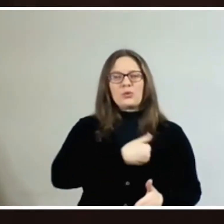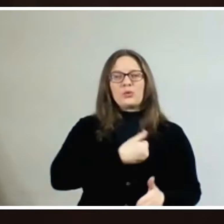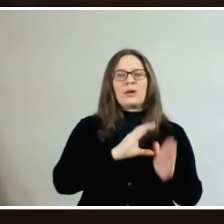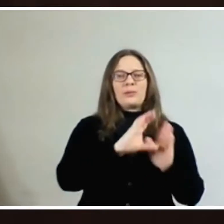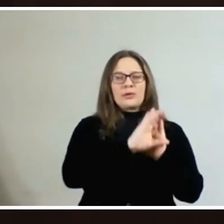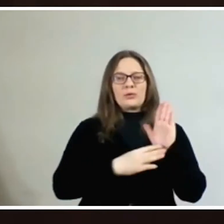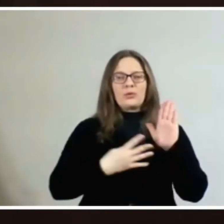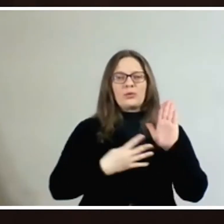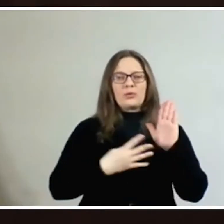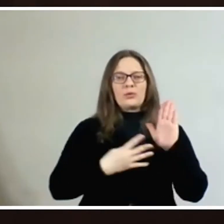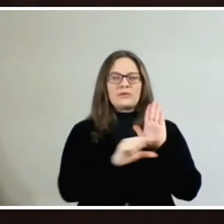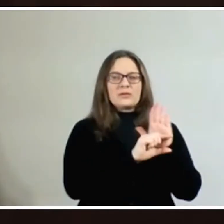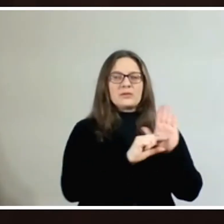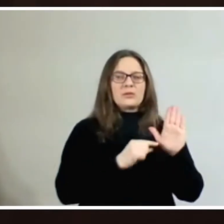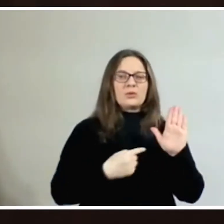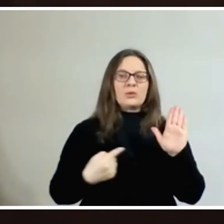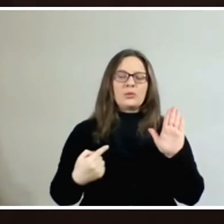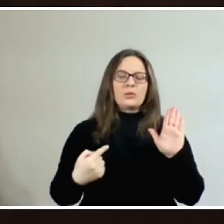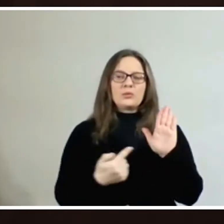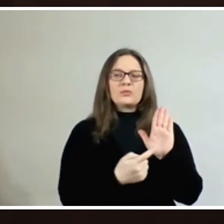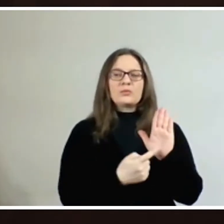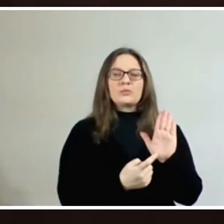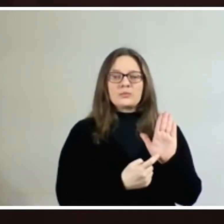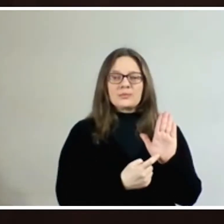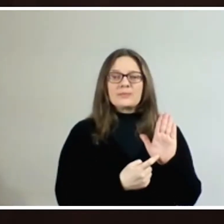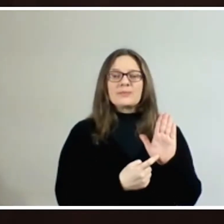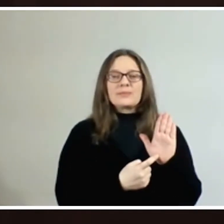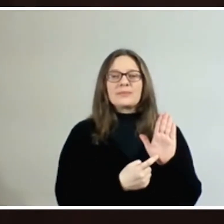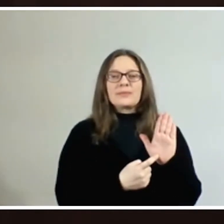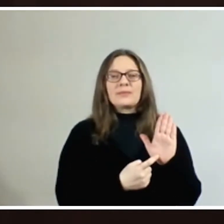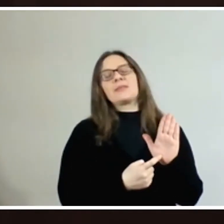olhada. 1 João 4, 1.